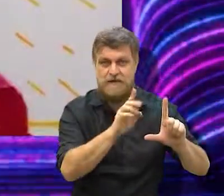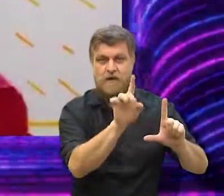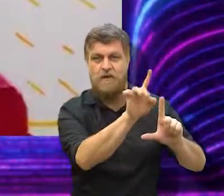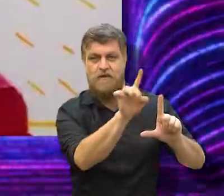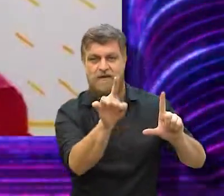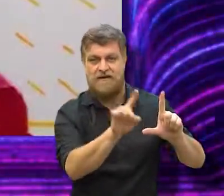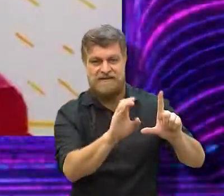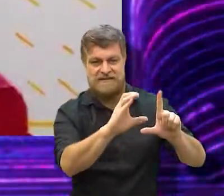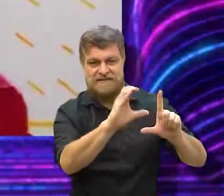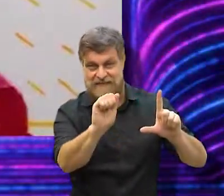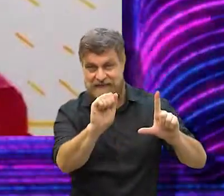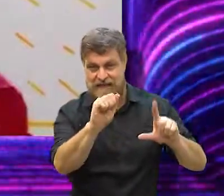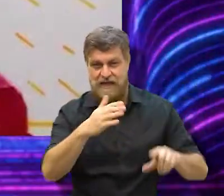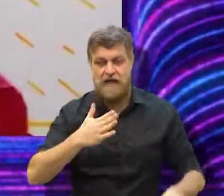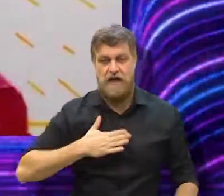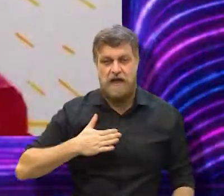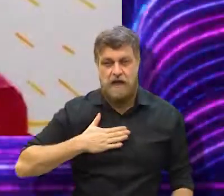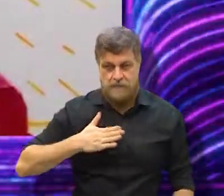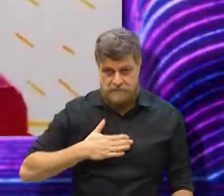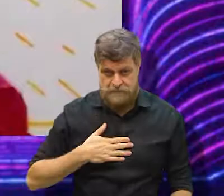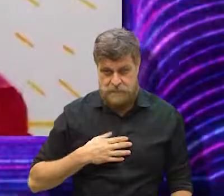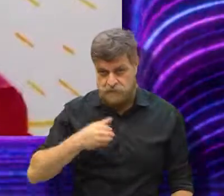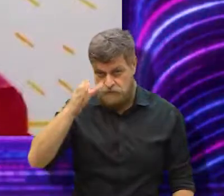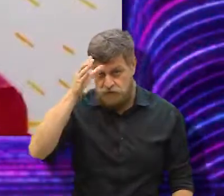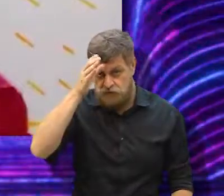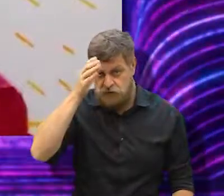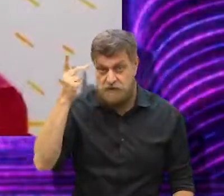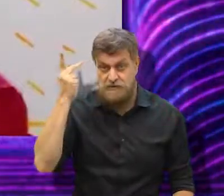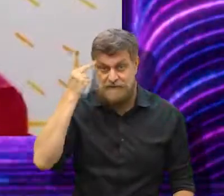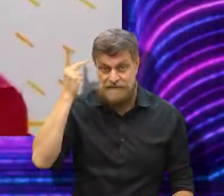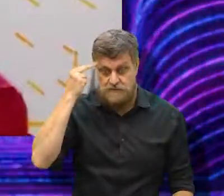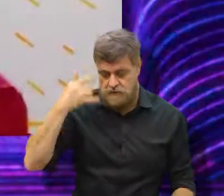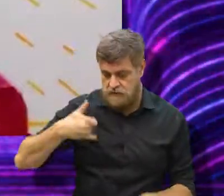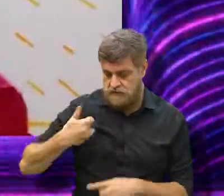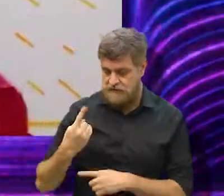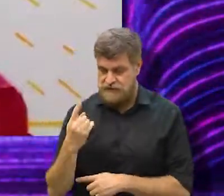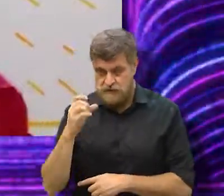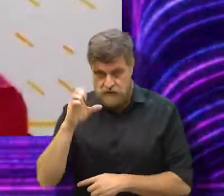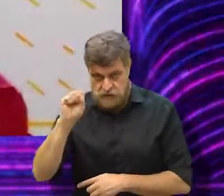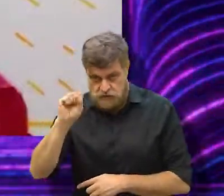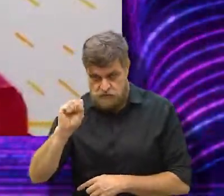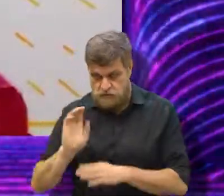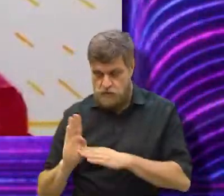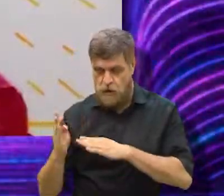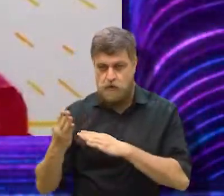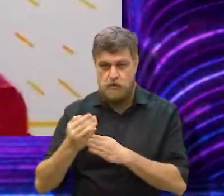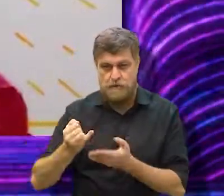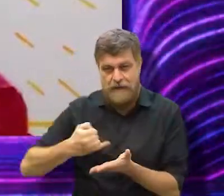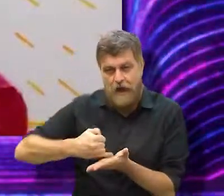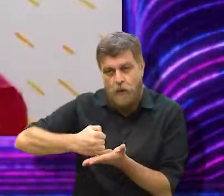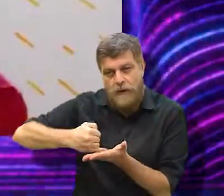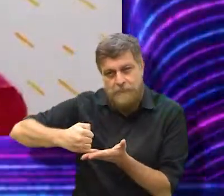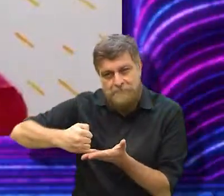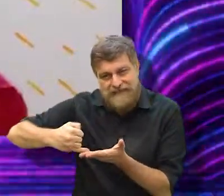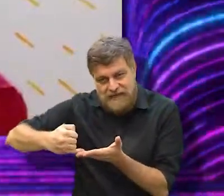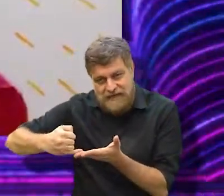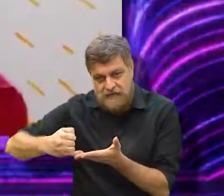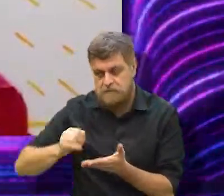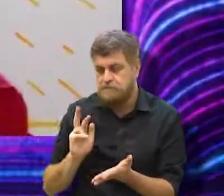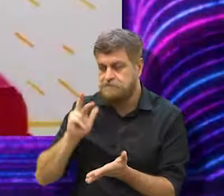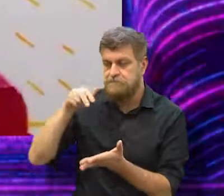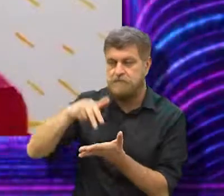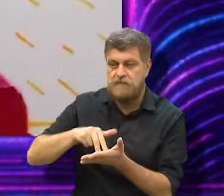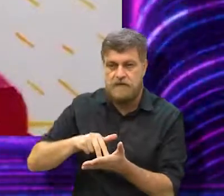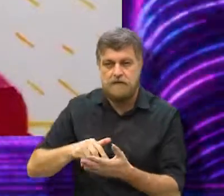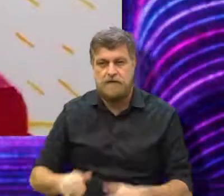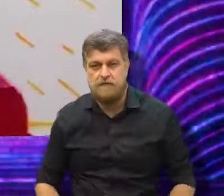tio, com 18 anos em São Paulo, no Ipiranga, isso a gente está falando da década de 60, ele ia